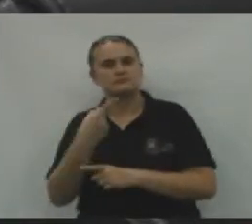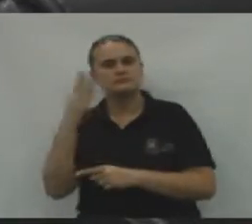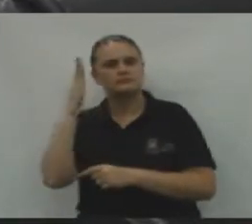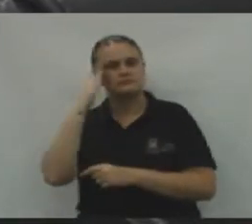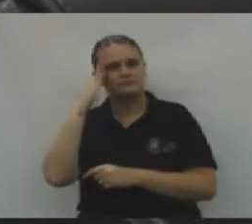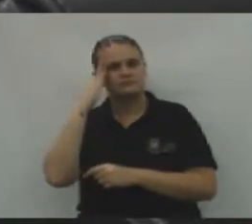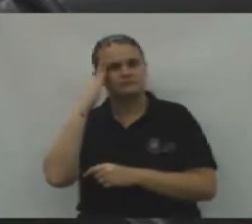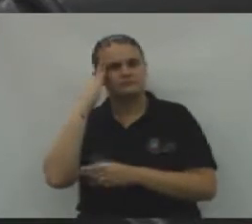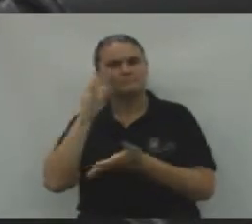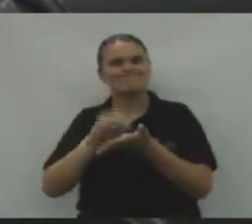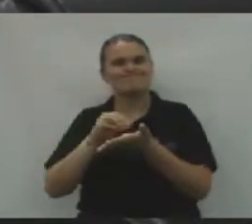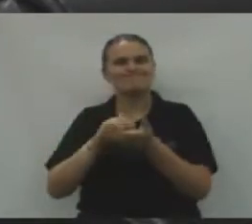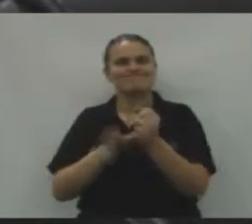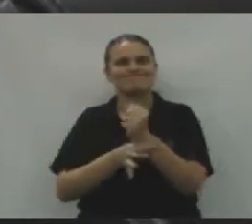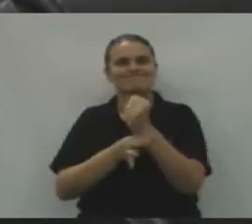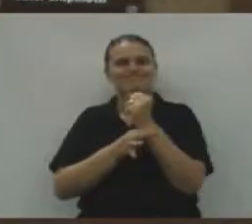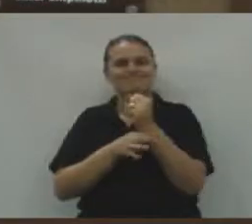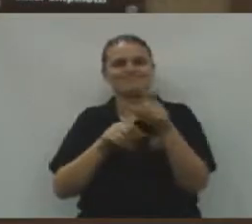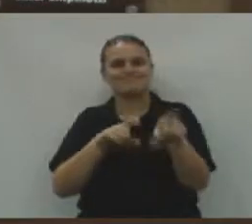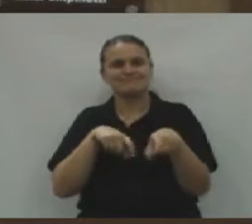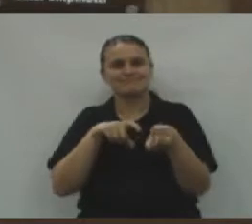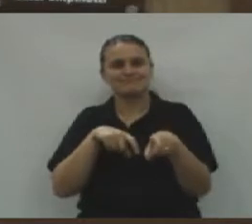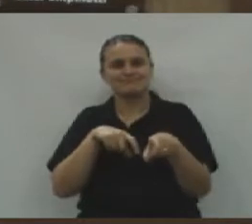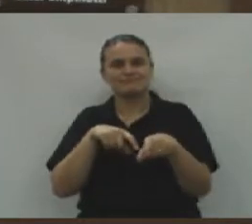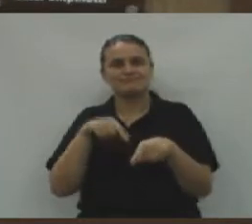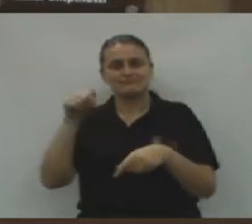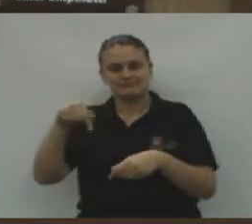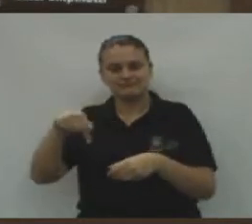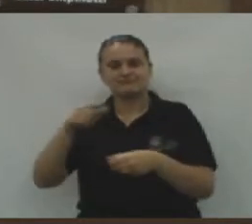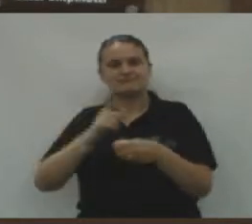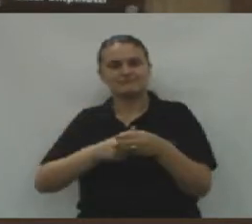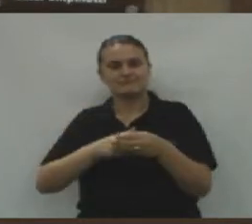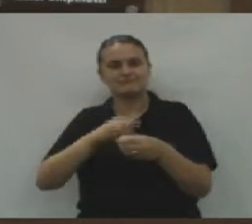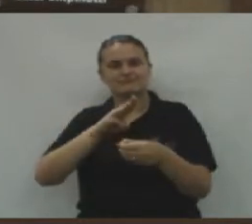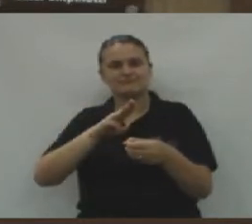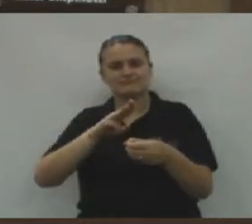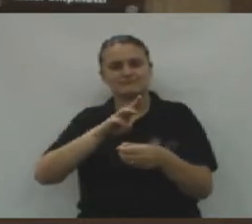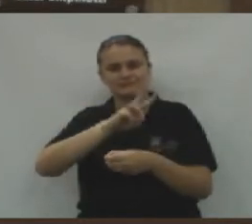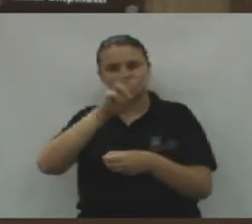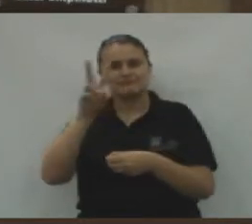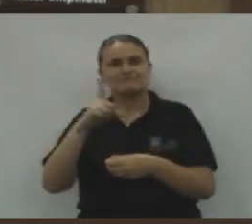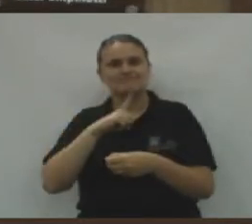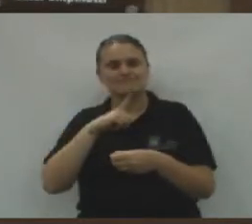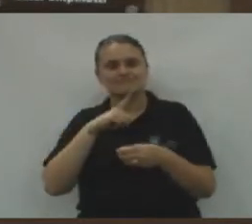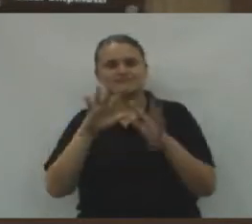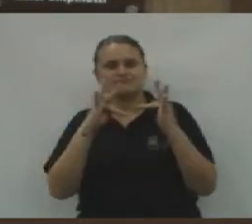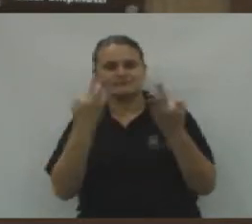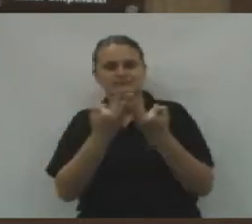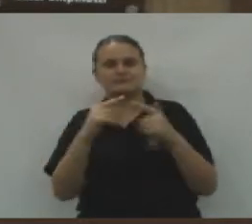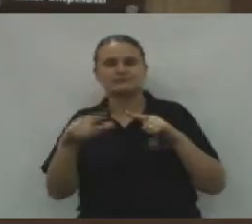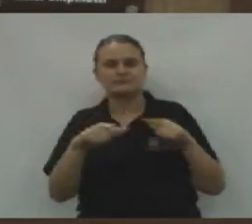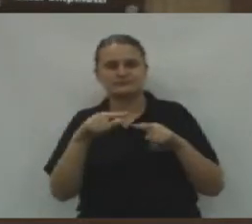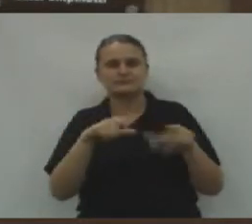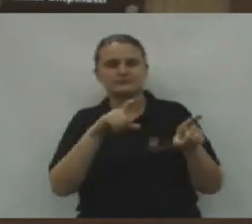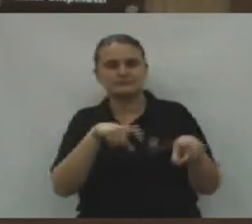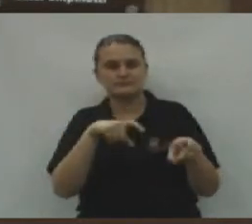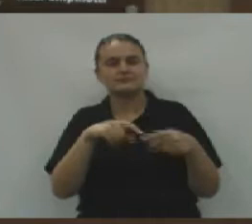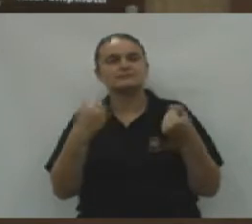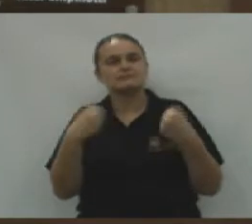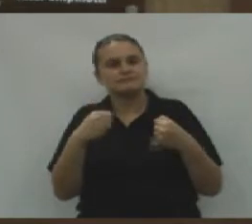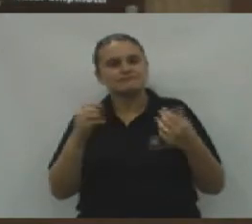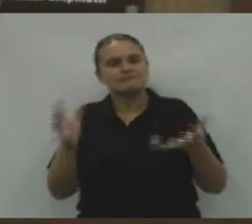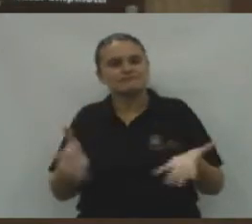da insegurança que o agricultor tem e a nossa região de agricultura familiar, que é mais forte, né? Ela